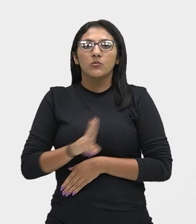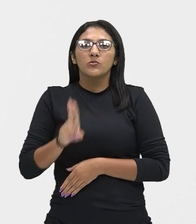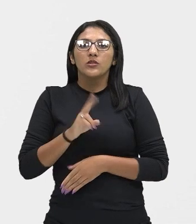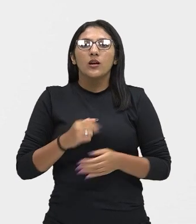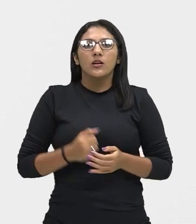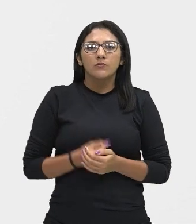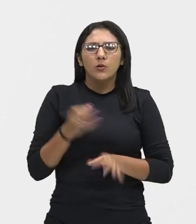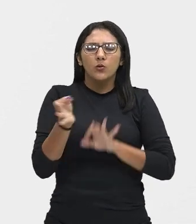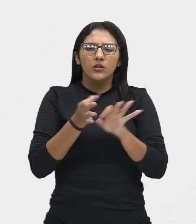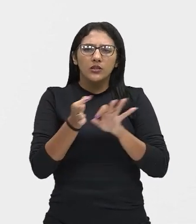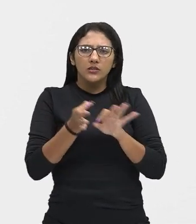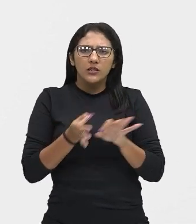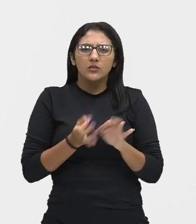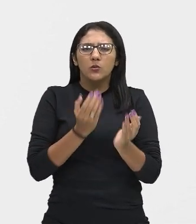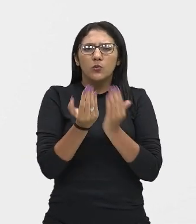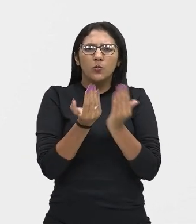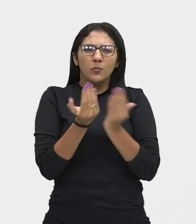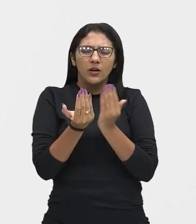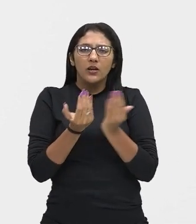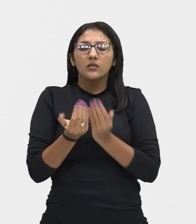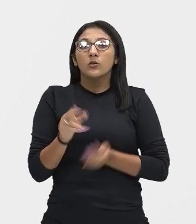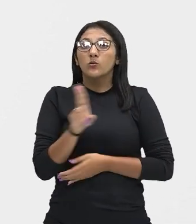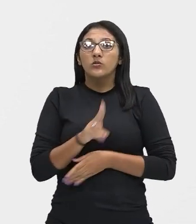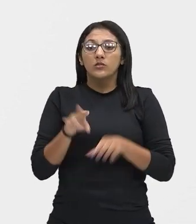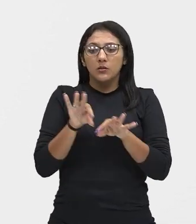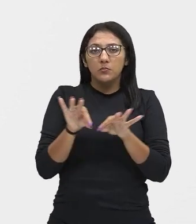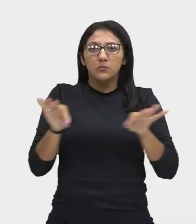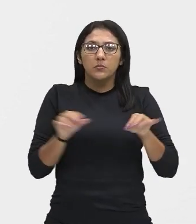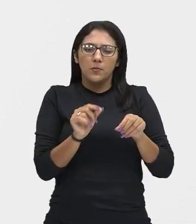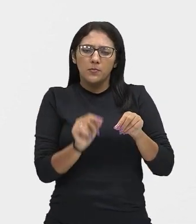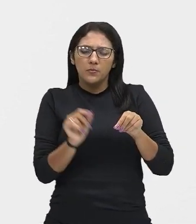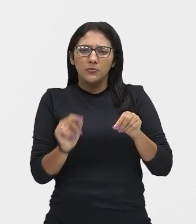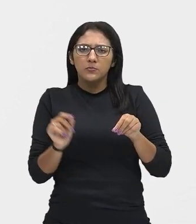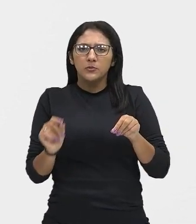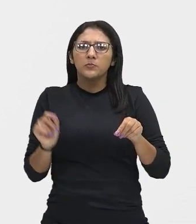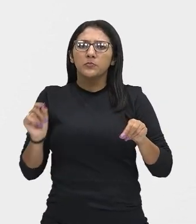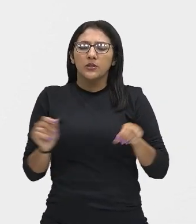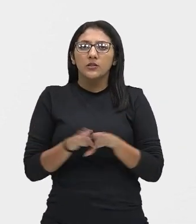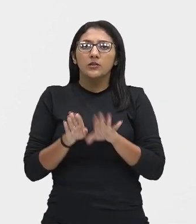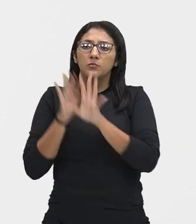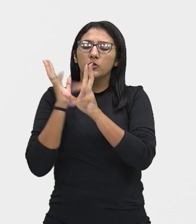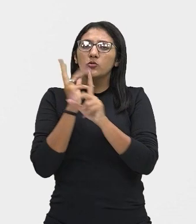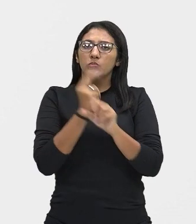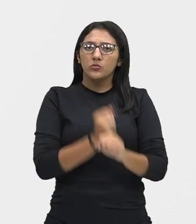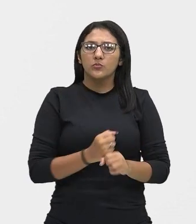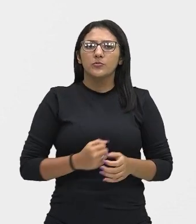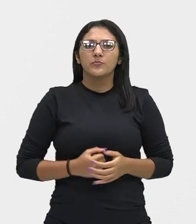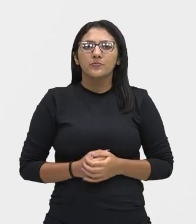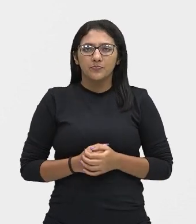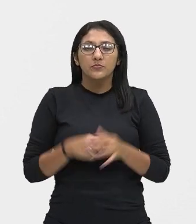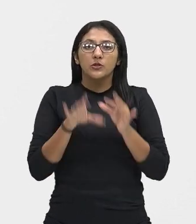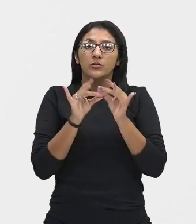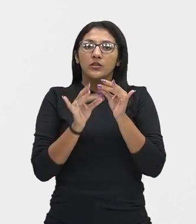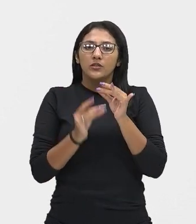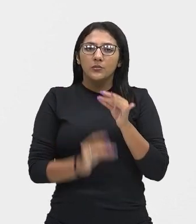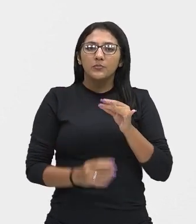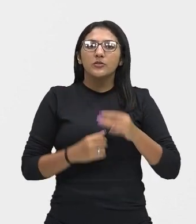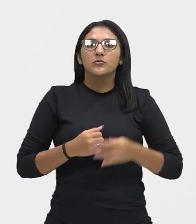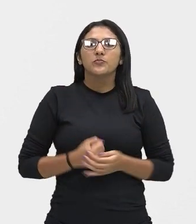usos, ordenação e associação com pontos da reta numérica e operações.